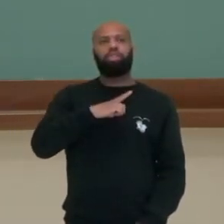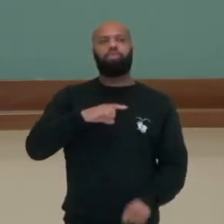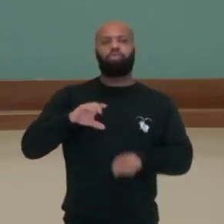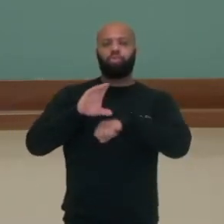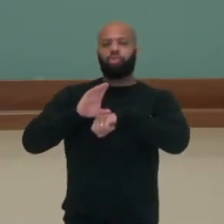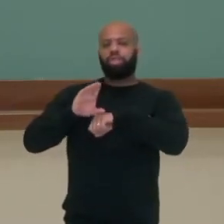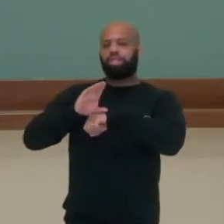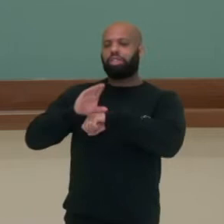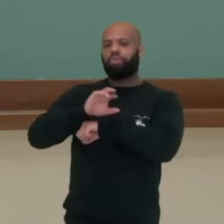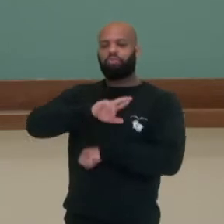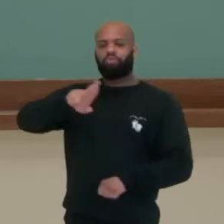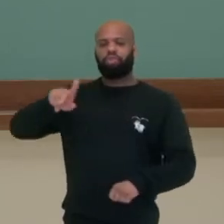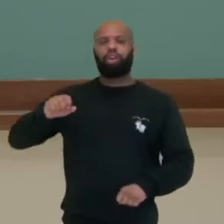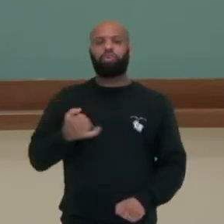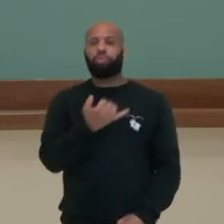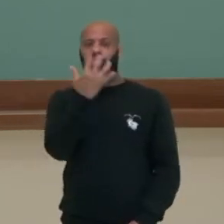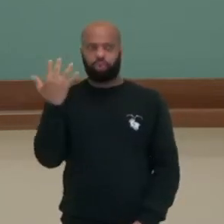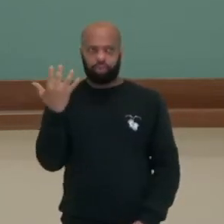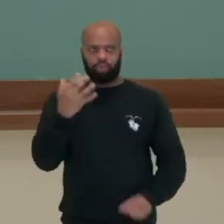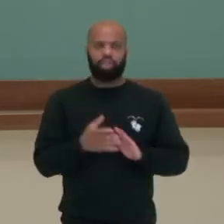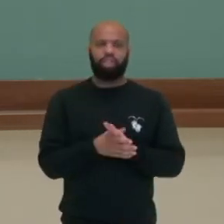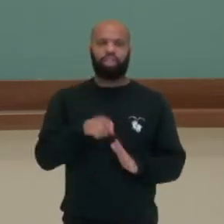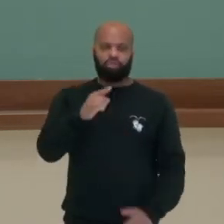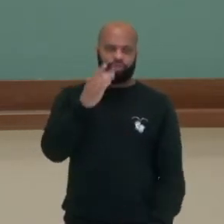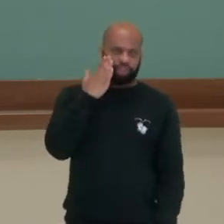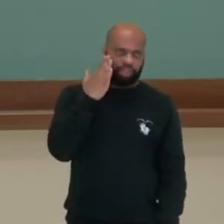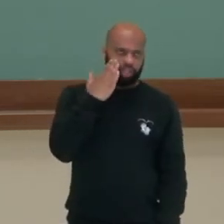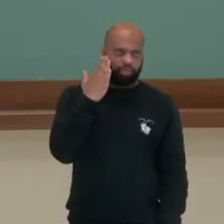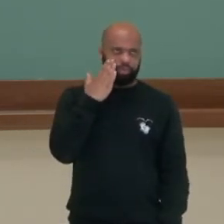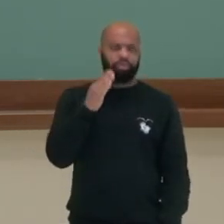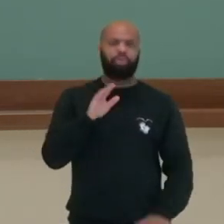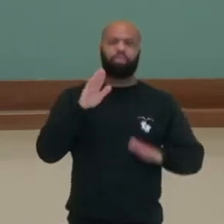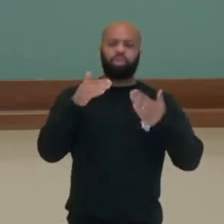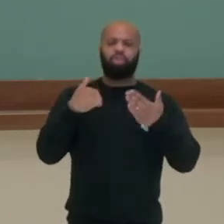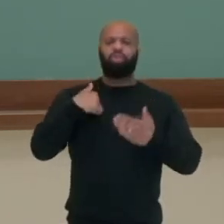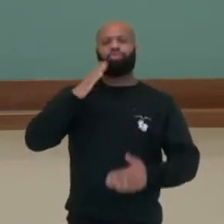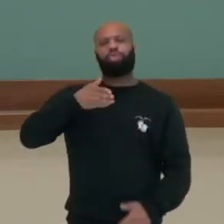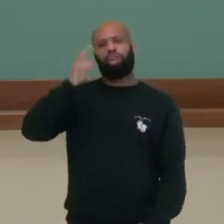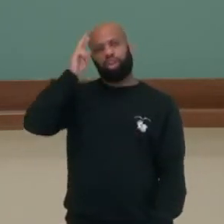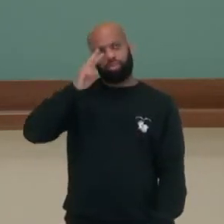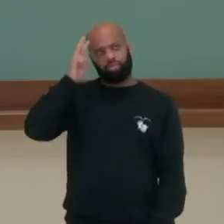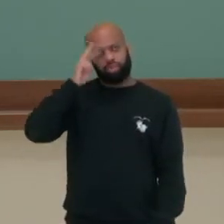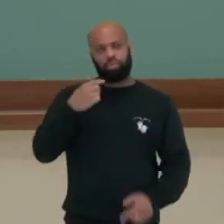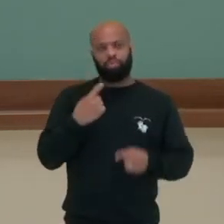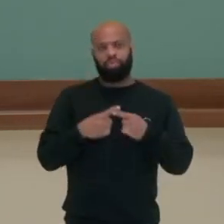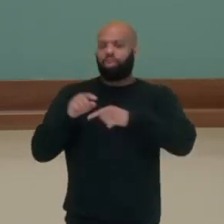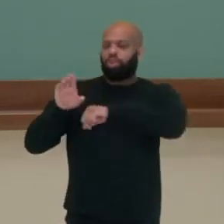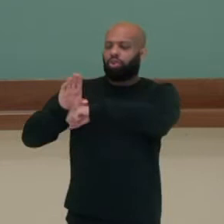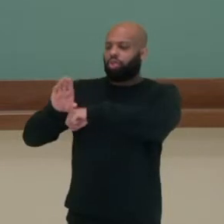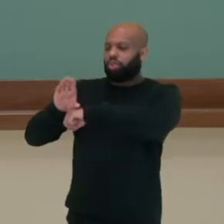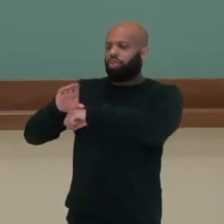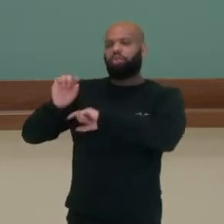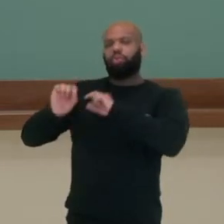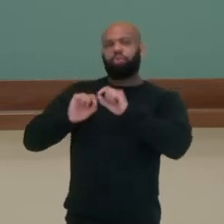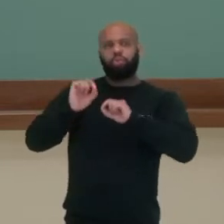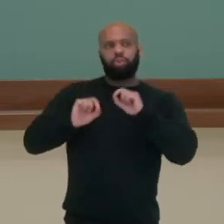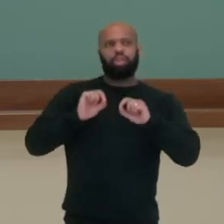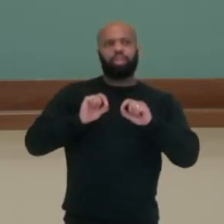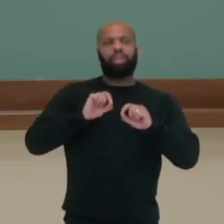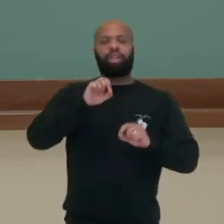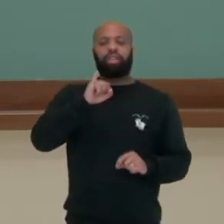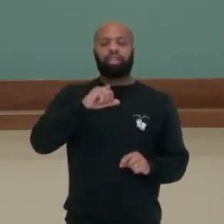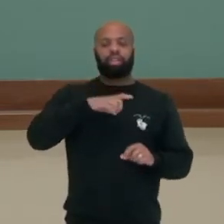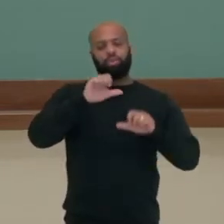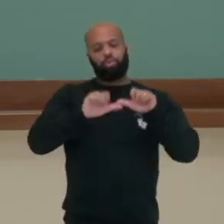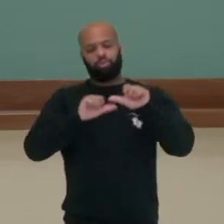história. Quantas no total? Tem ideia? Relembre aí, uma constituição normalmente é alterada, ela é alterada quando há uma